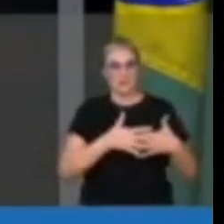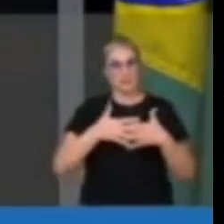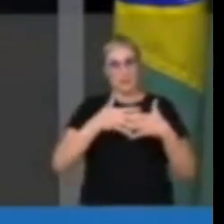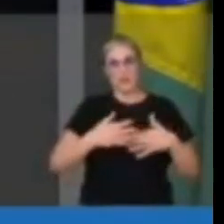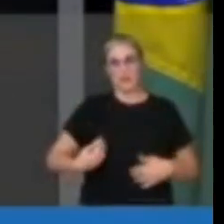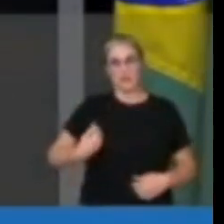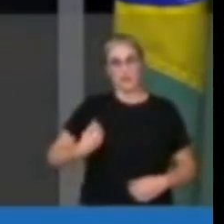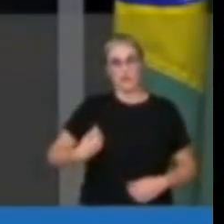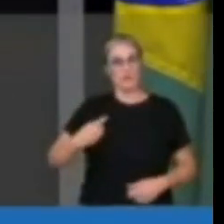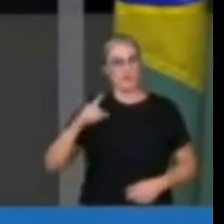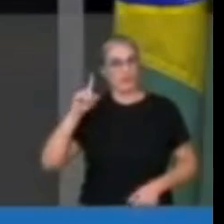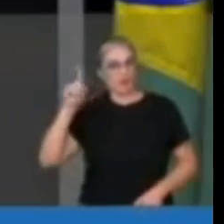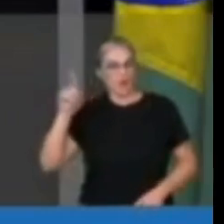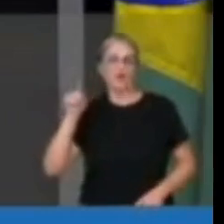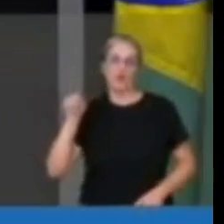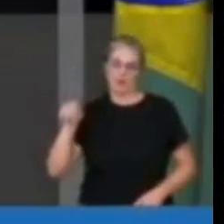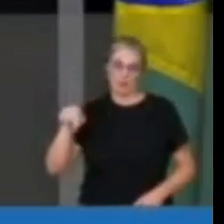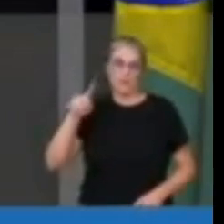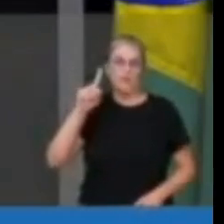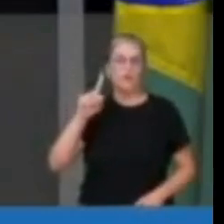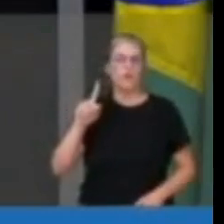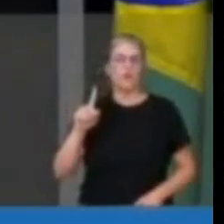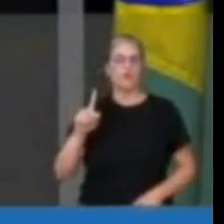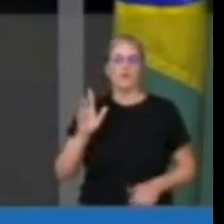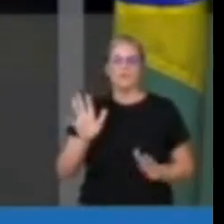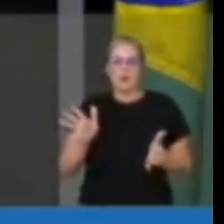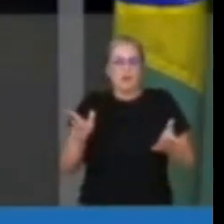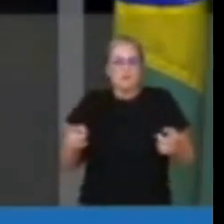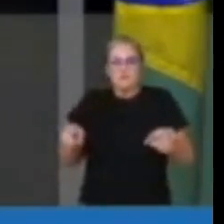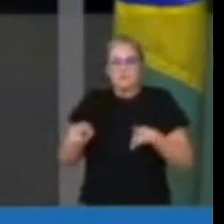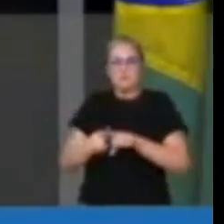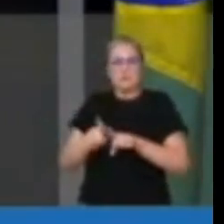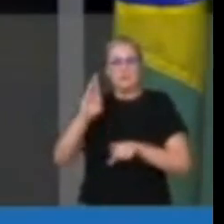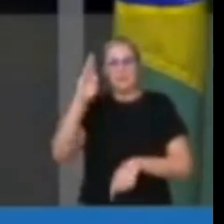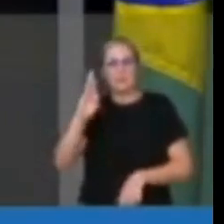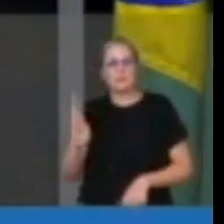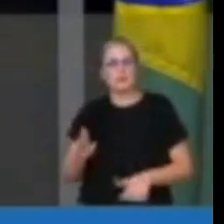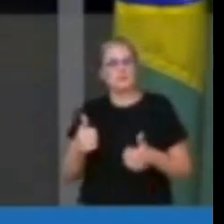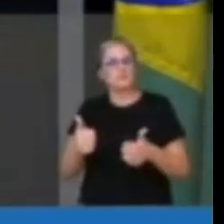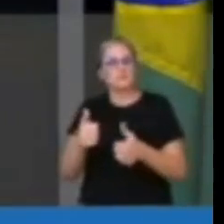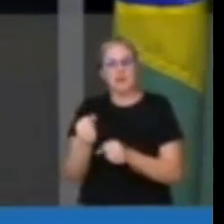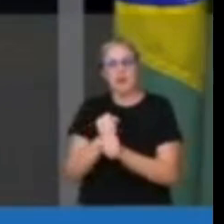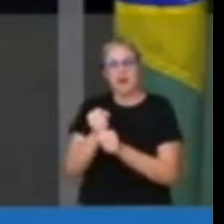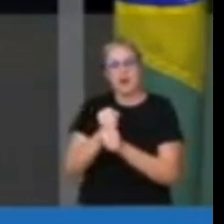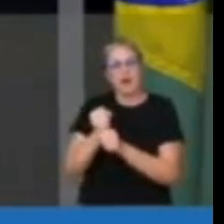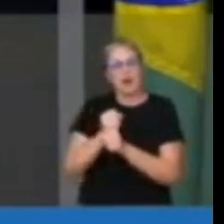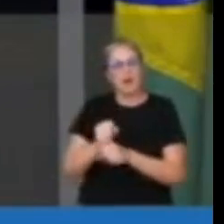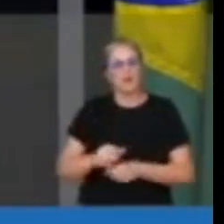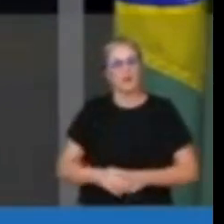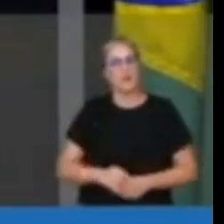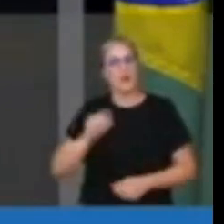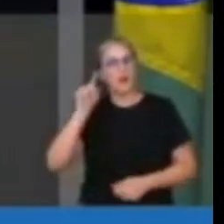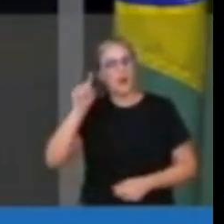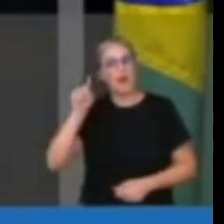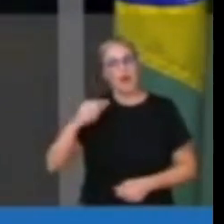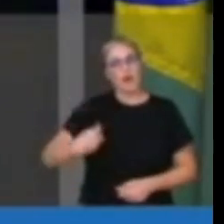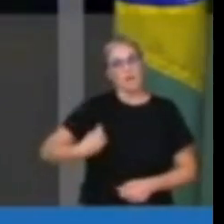Unidos, que há séculos é parceiro da nossa nação, dizendo a sua